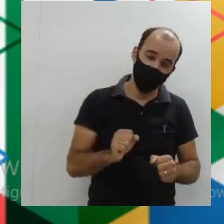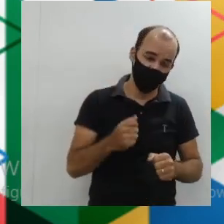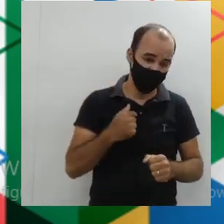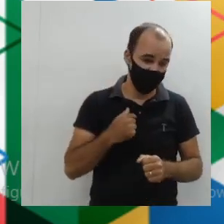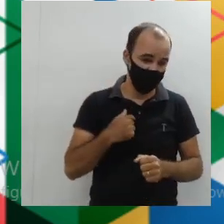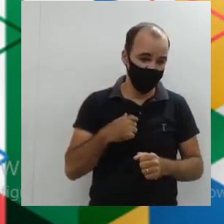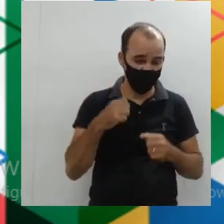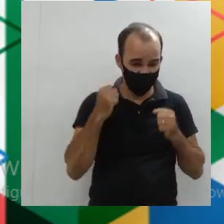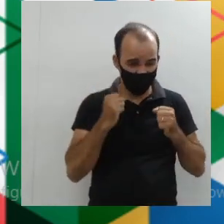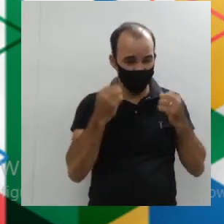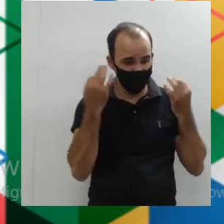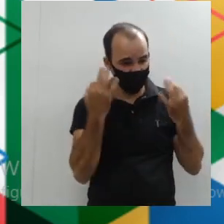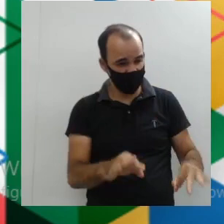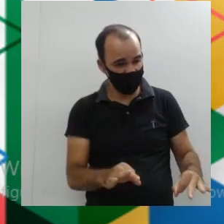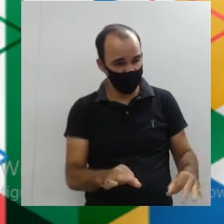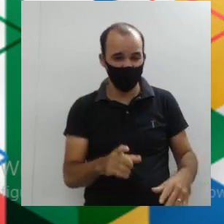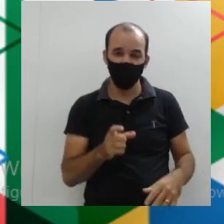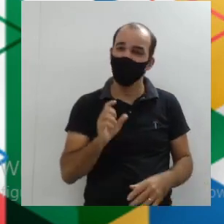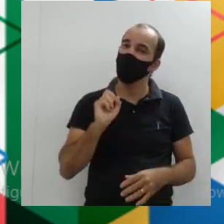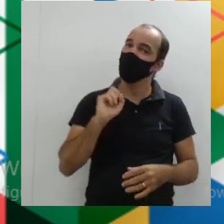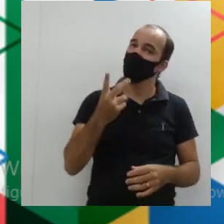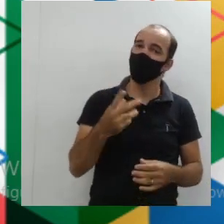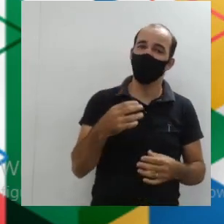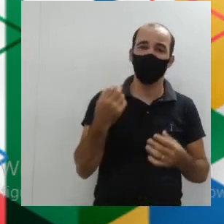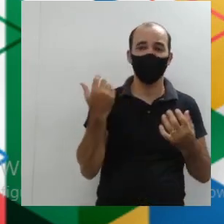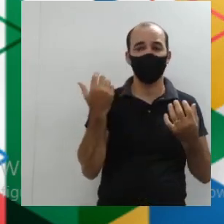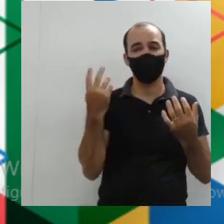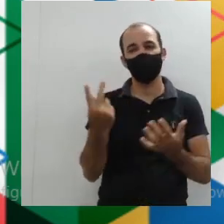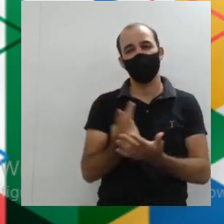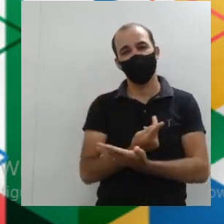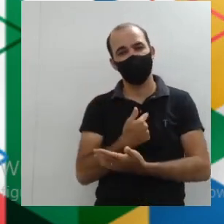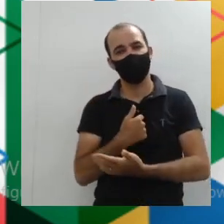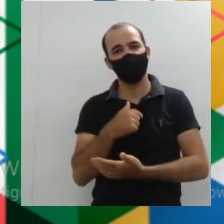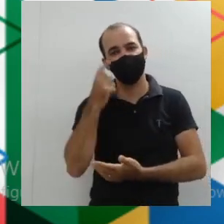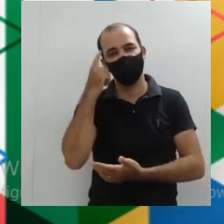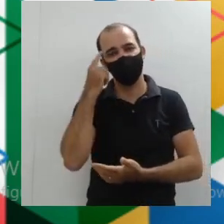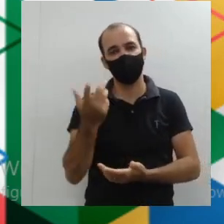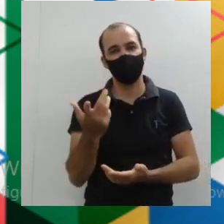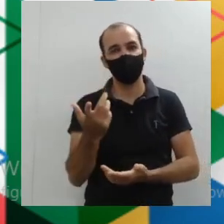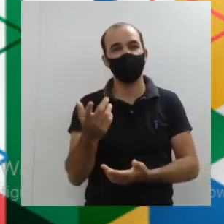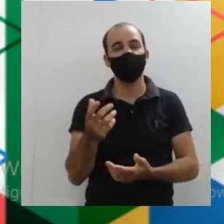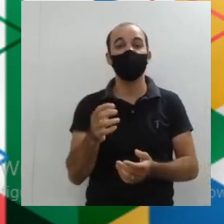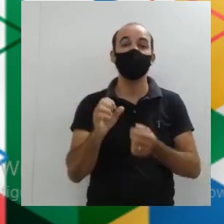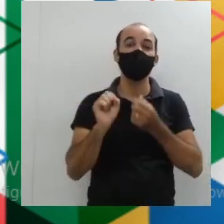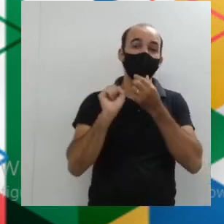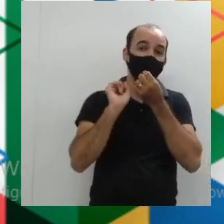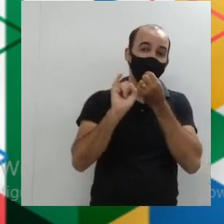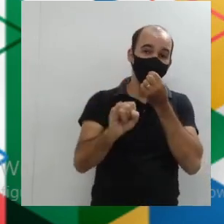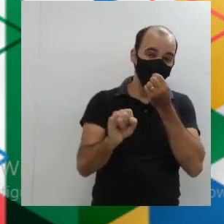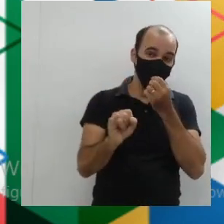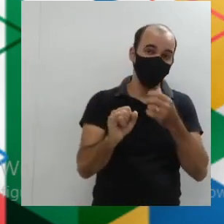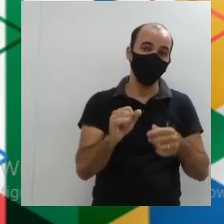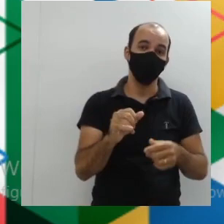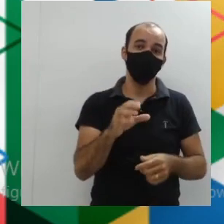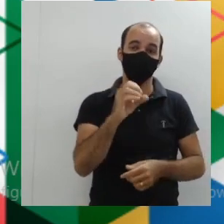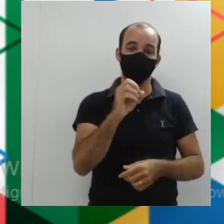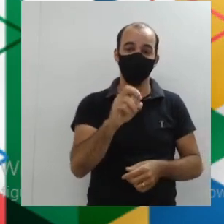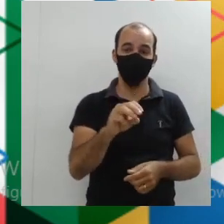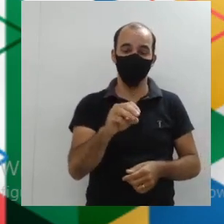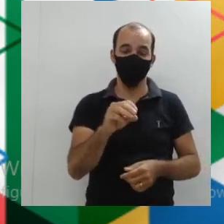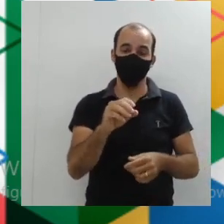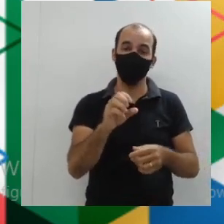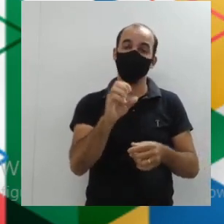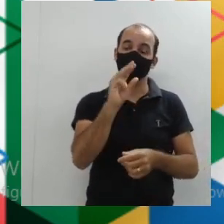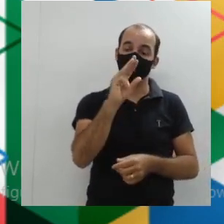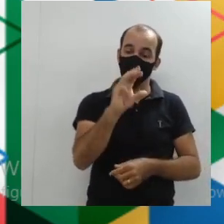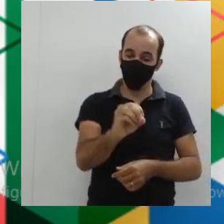relação a algumas questões, ok? Então vamos lá. Se ela vem antes da razão, eu preciso utilizar